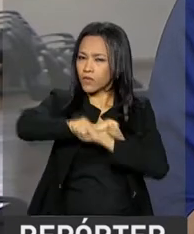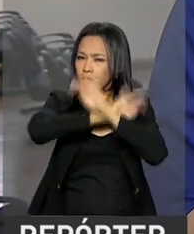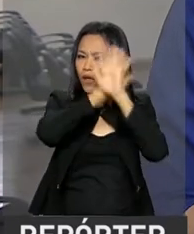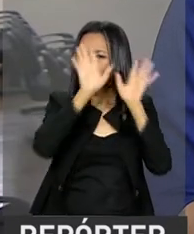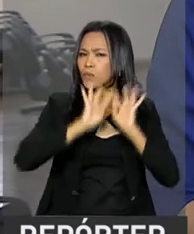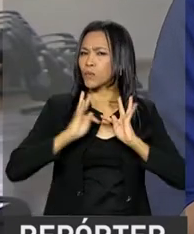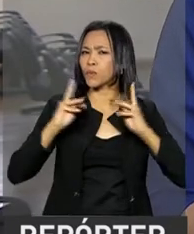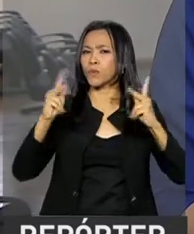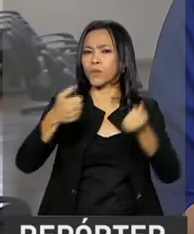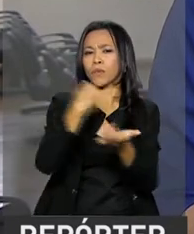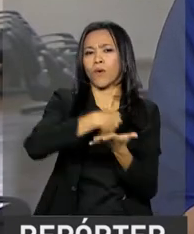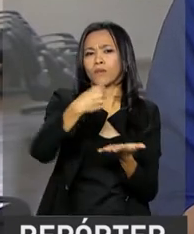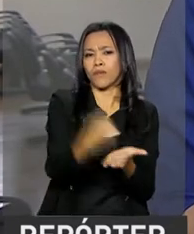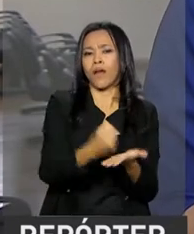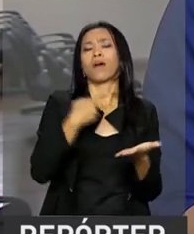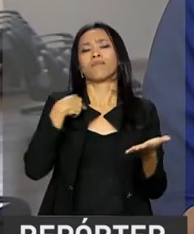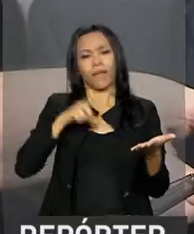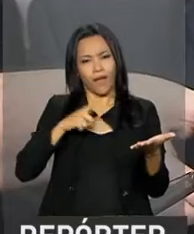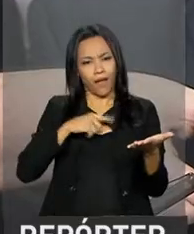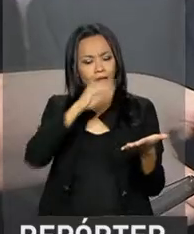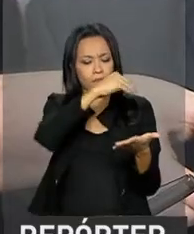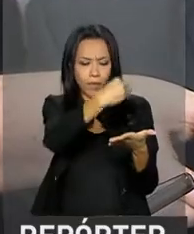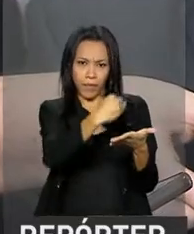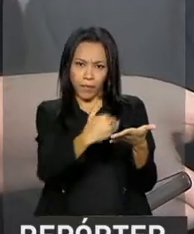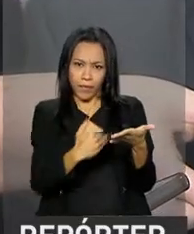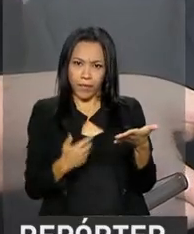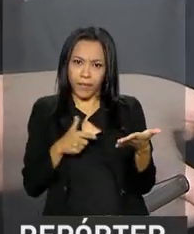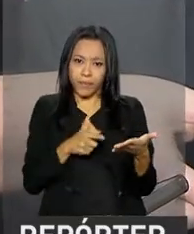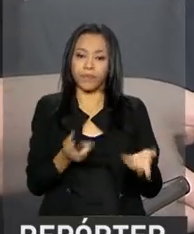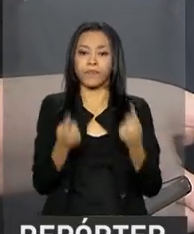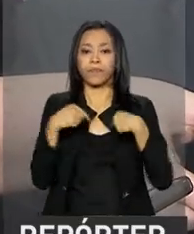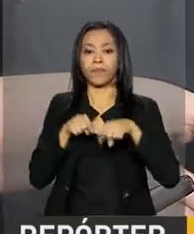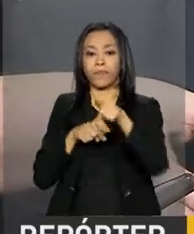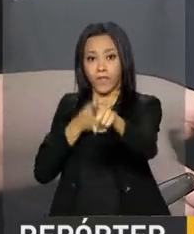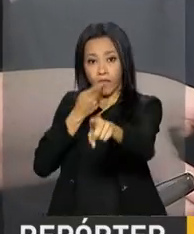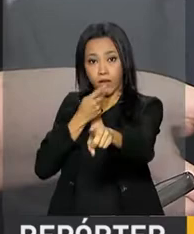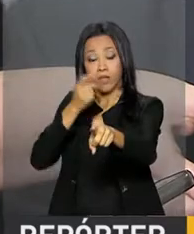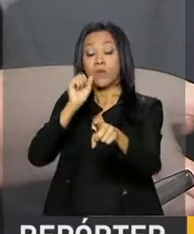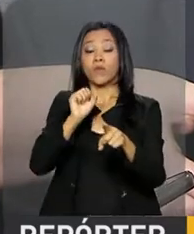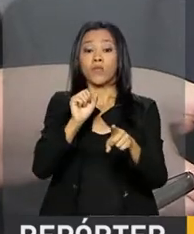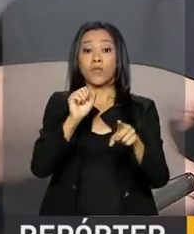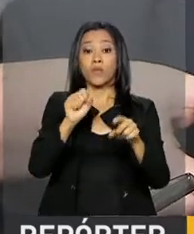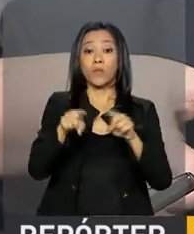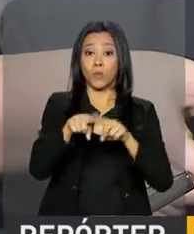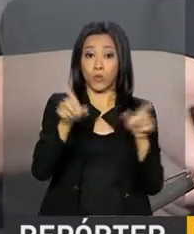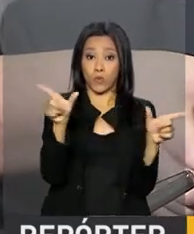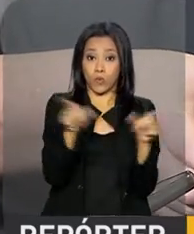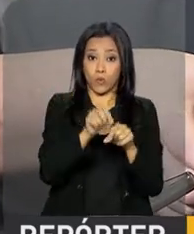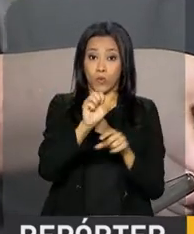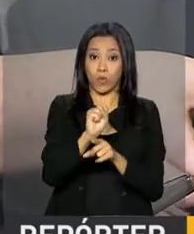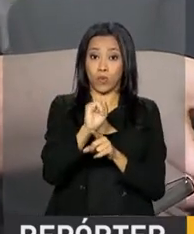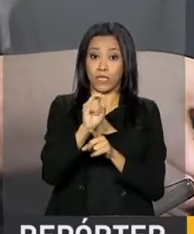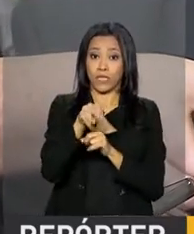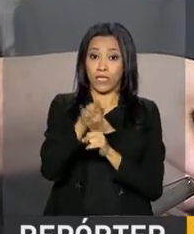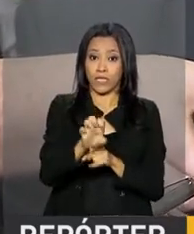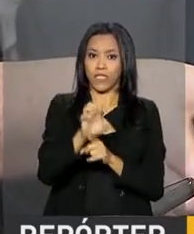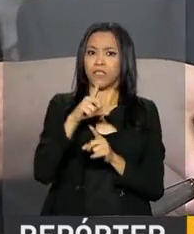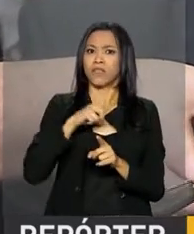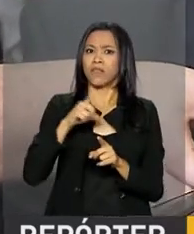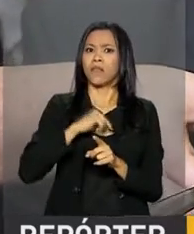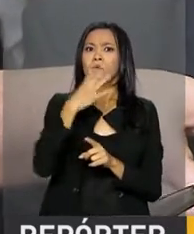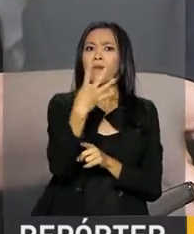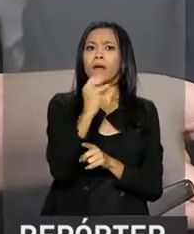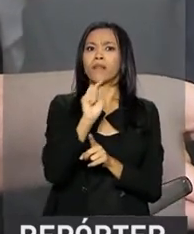contratos de trabalho cadastrado o sistema sine tem disponível na faixa de 50 mil vagas diárias para o